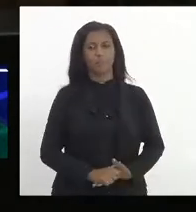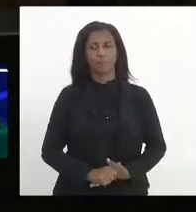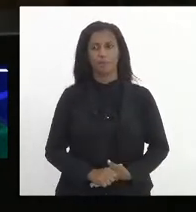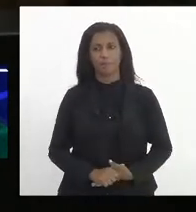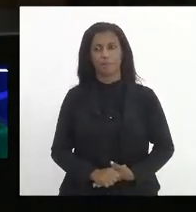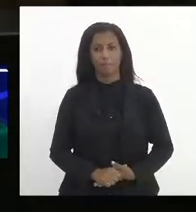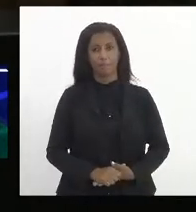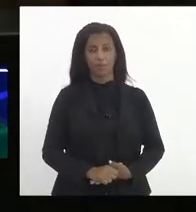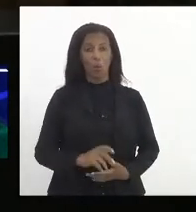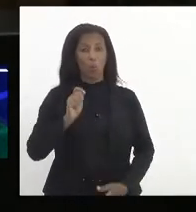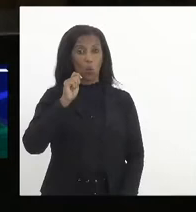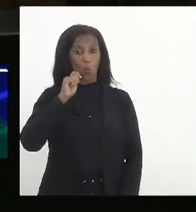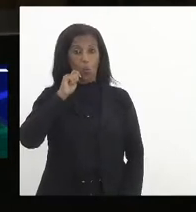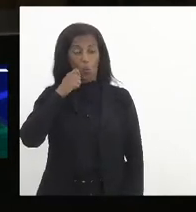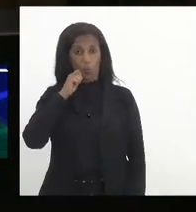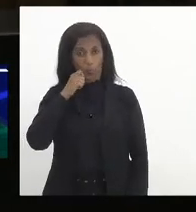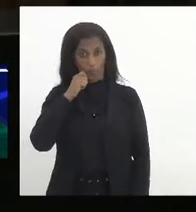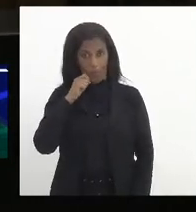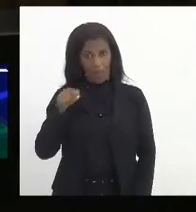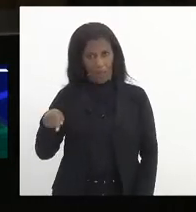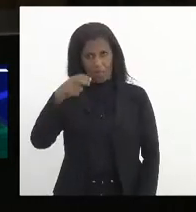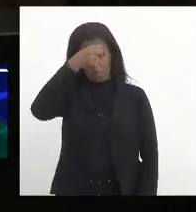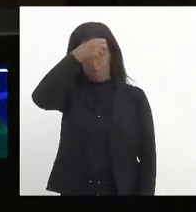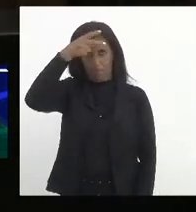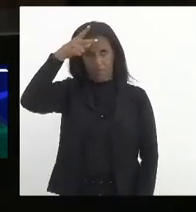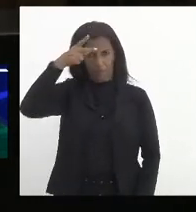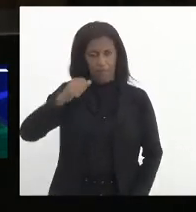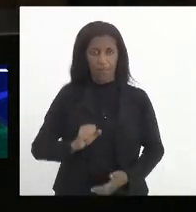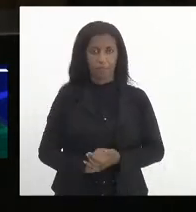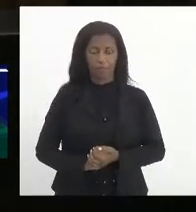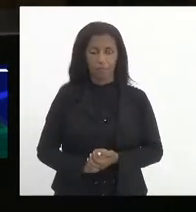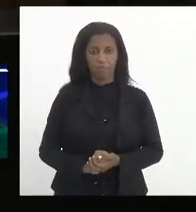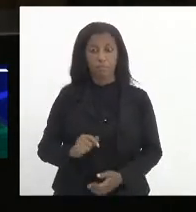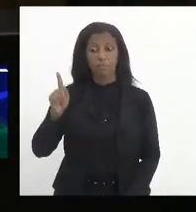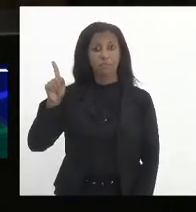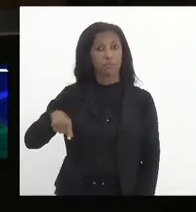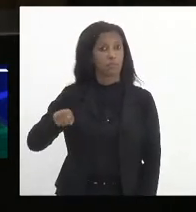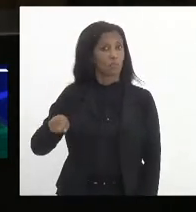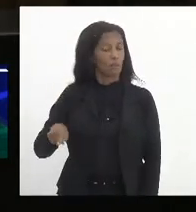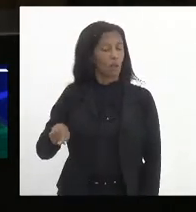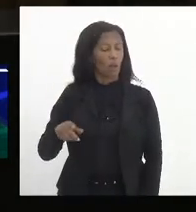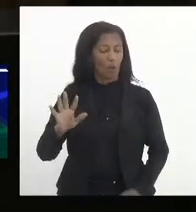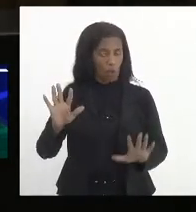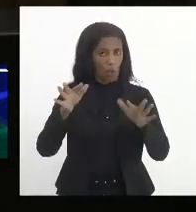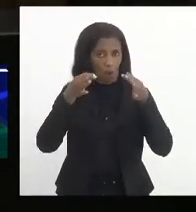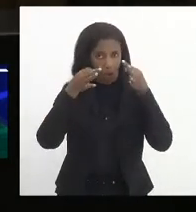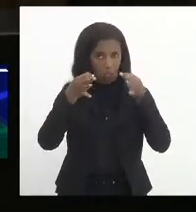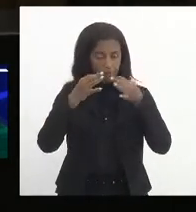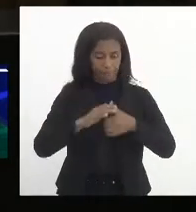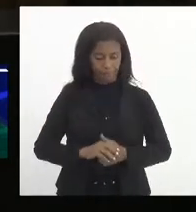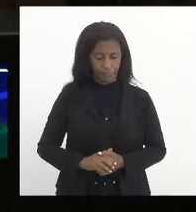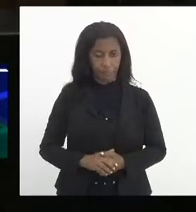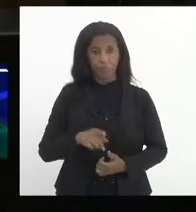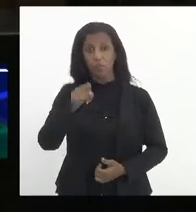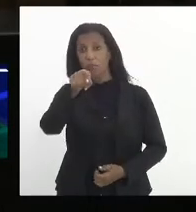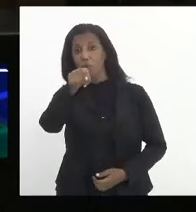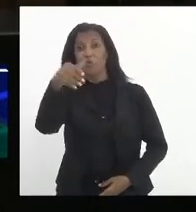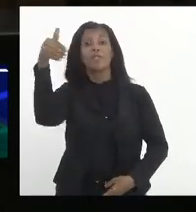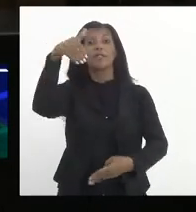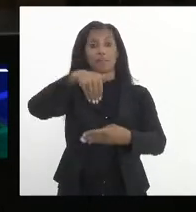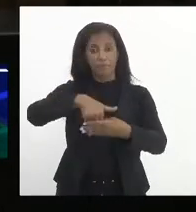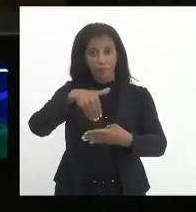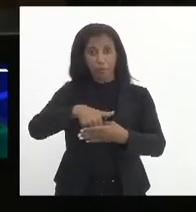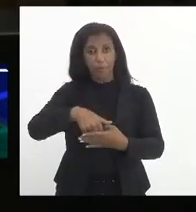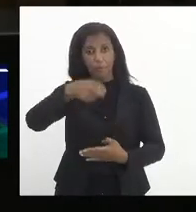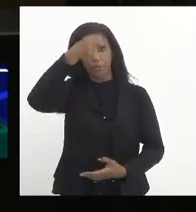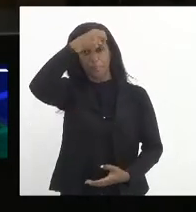e o Eduardo Paes esse documento for verdadeiro ele está Olha só você que botou no